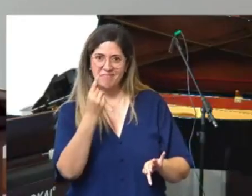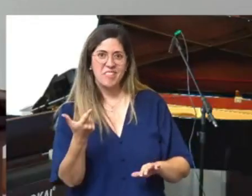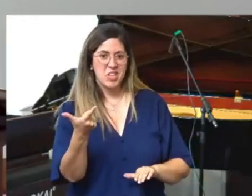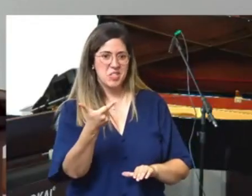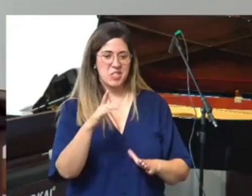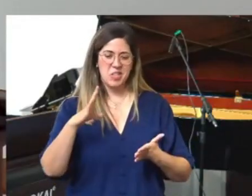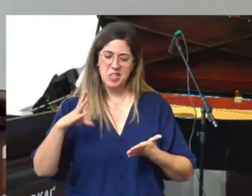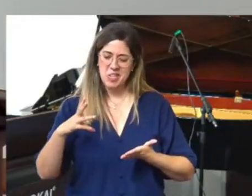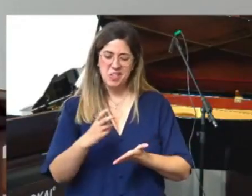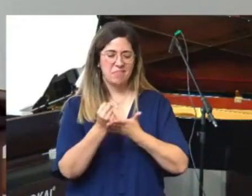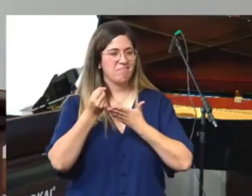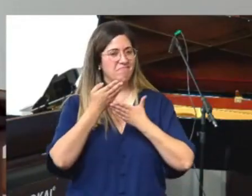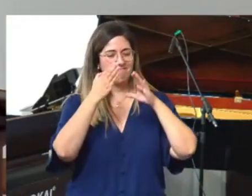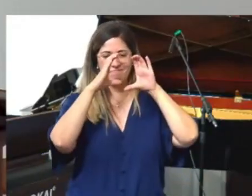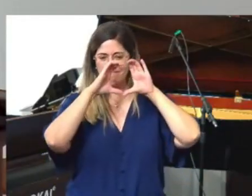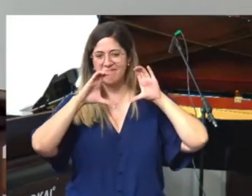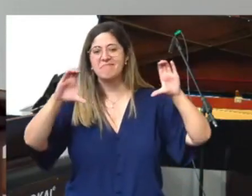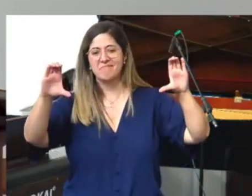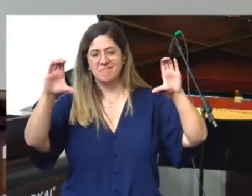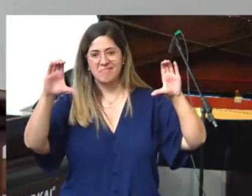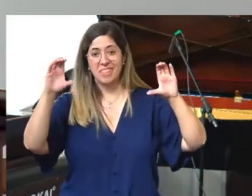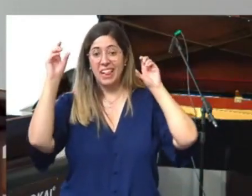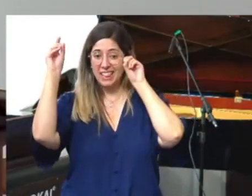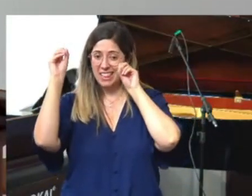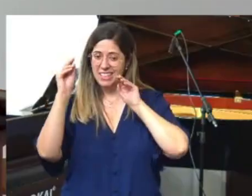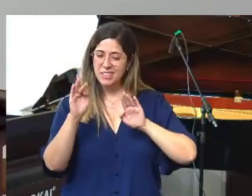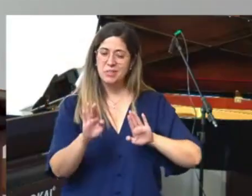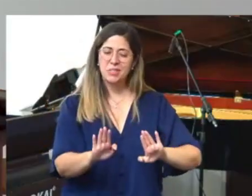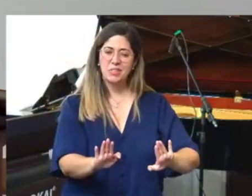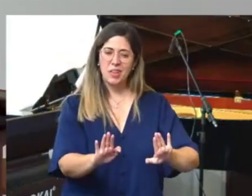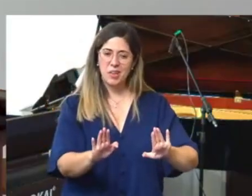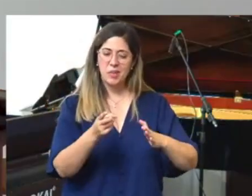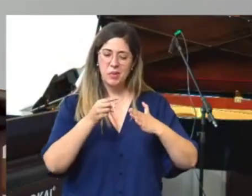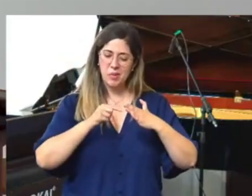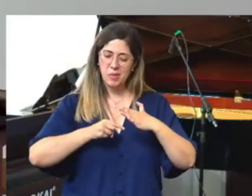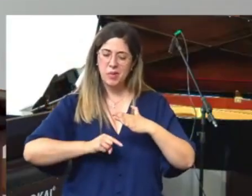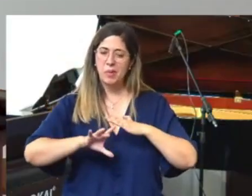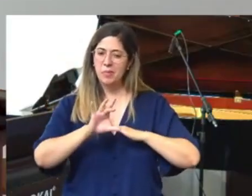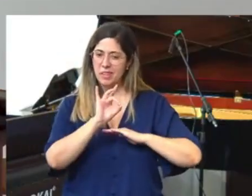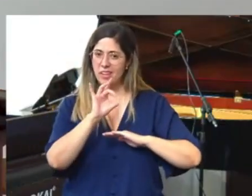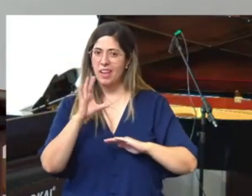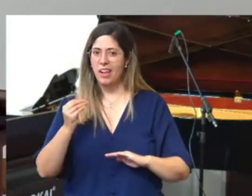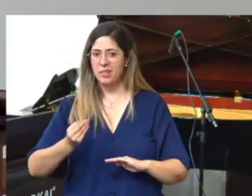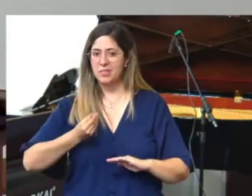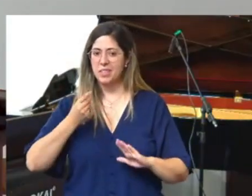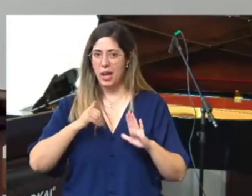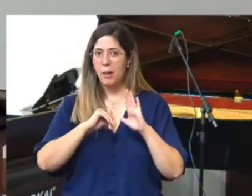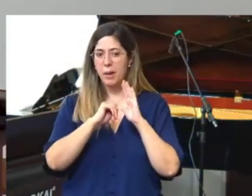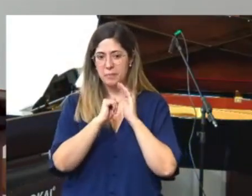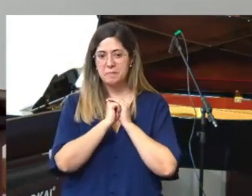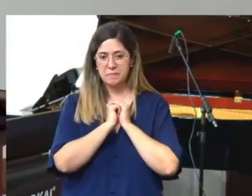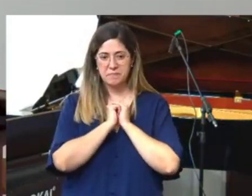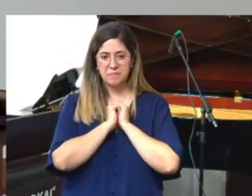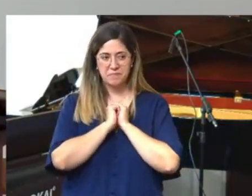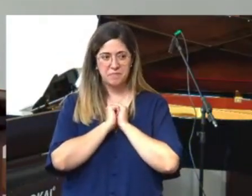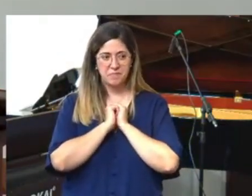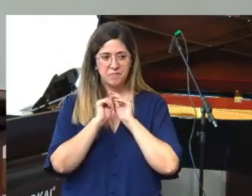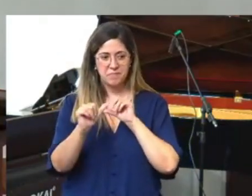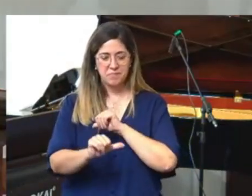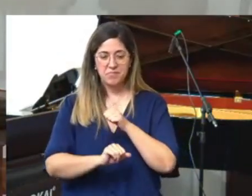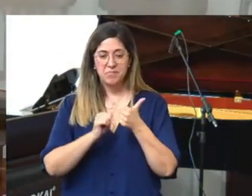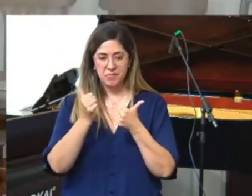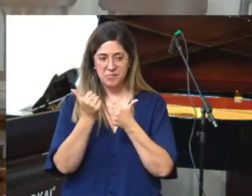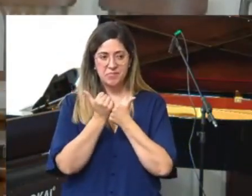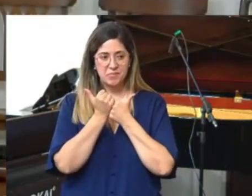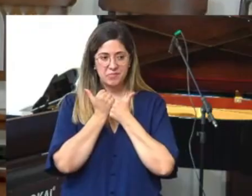vier tomar a sua igreja. Que Deus abençoe profundamente a sua vida. Vamos cantar o hino e